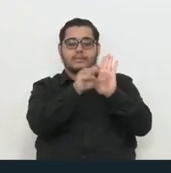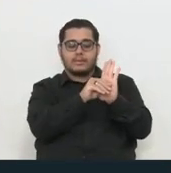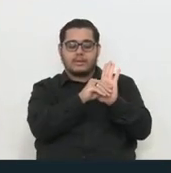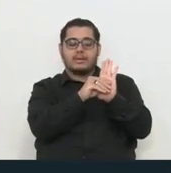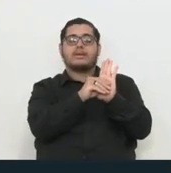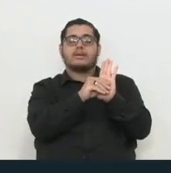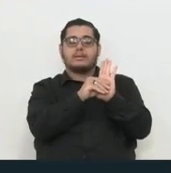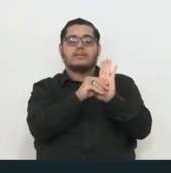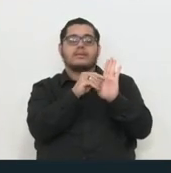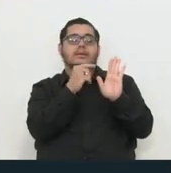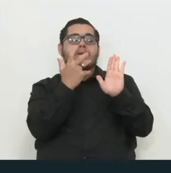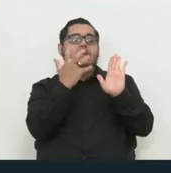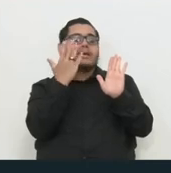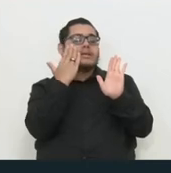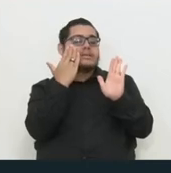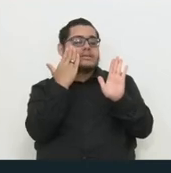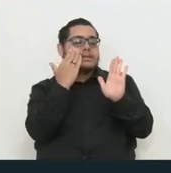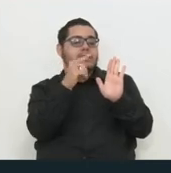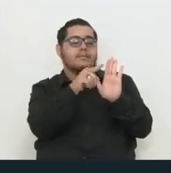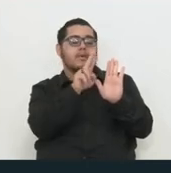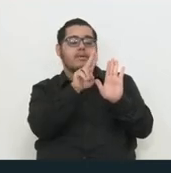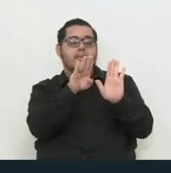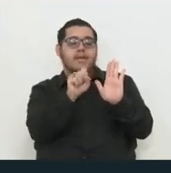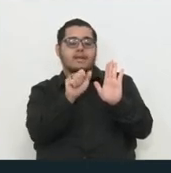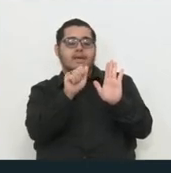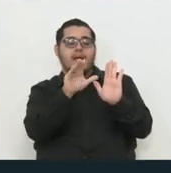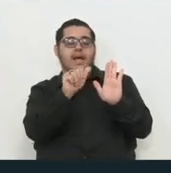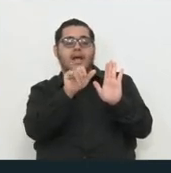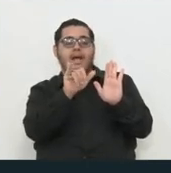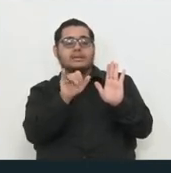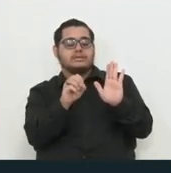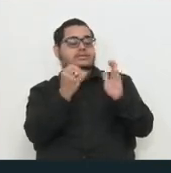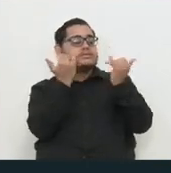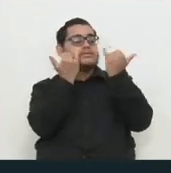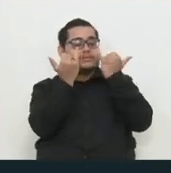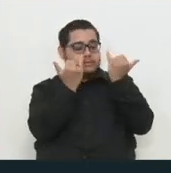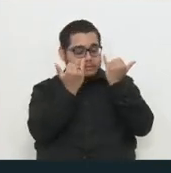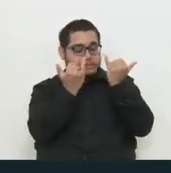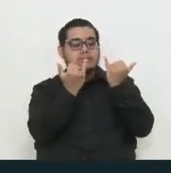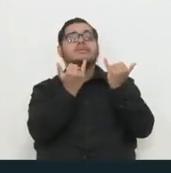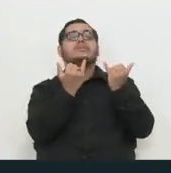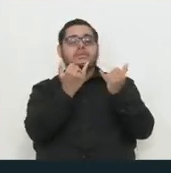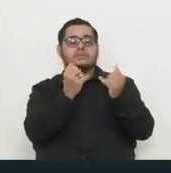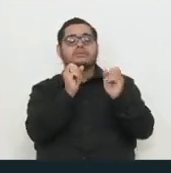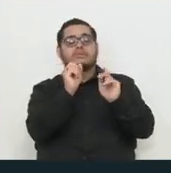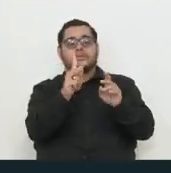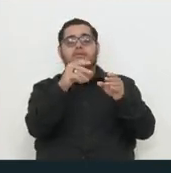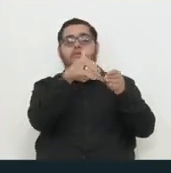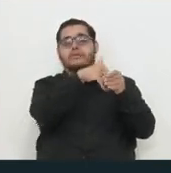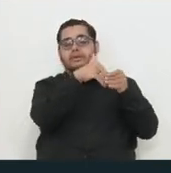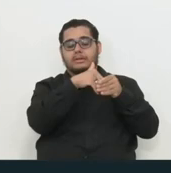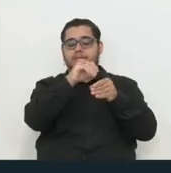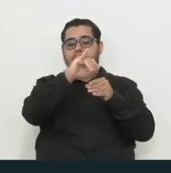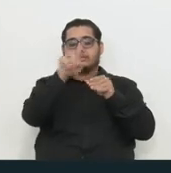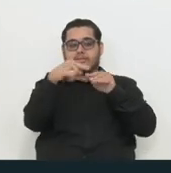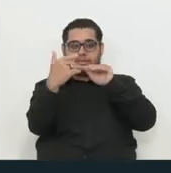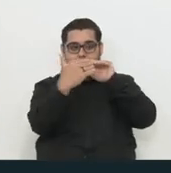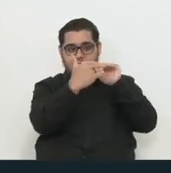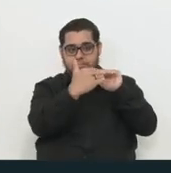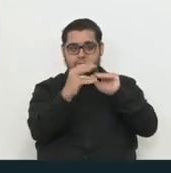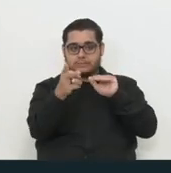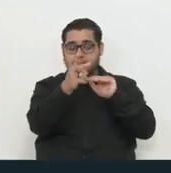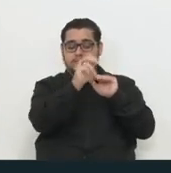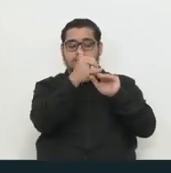o atendimento médico na UBS Acácio autor Vereador Leão Dourado em discussão encerrada a discussão em votação os vereadores estão